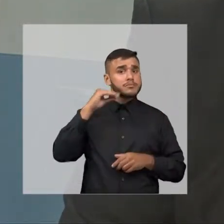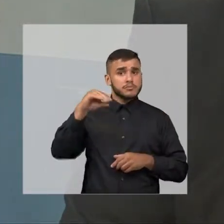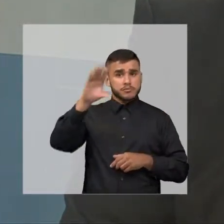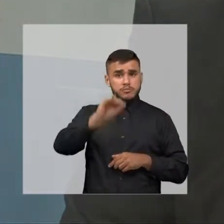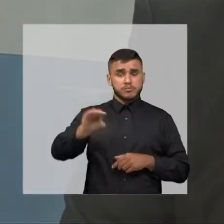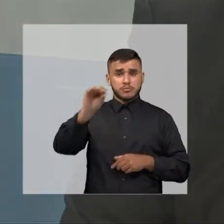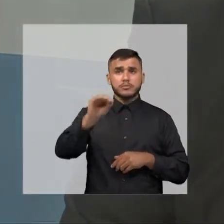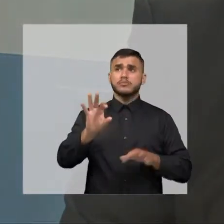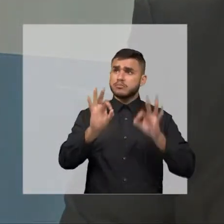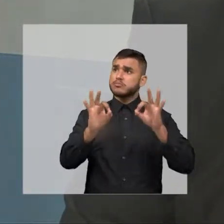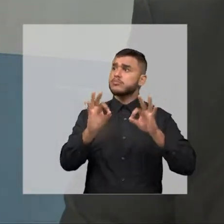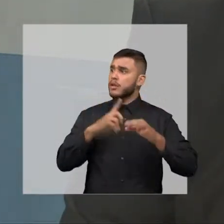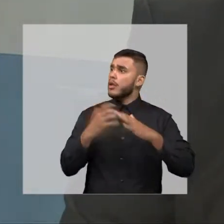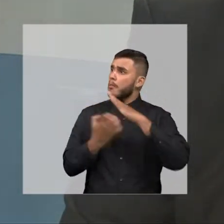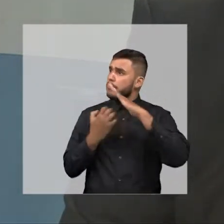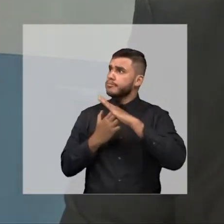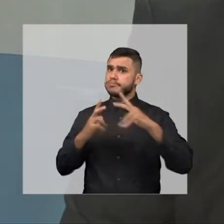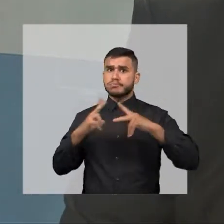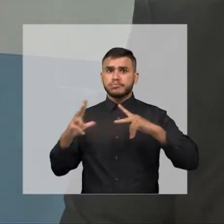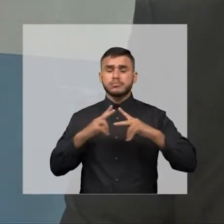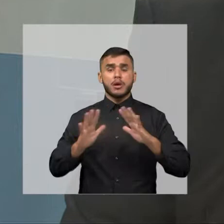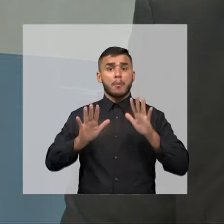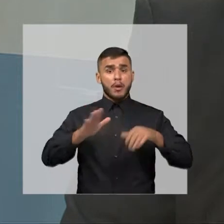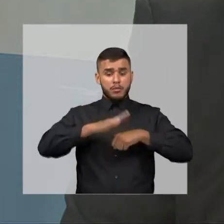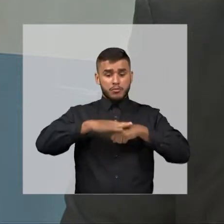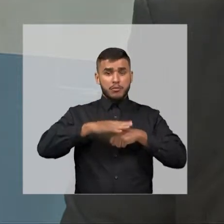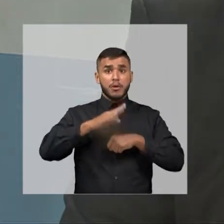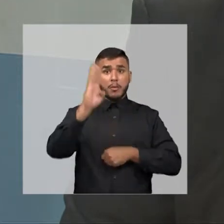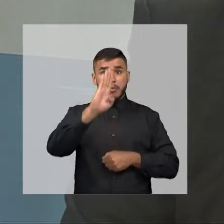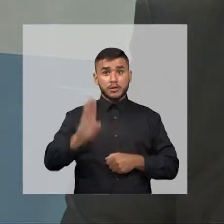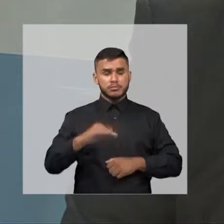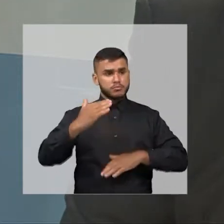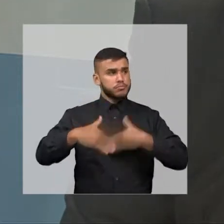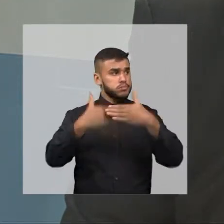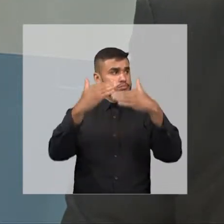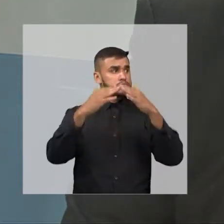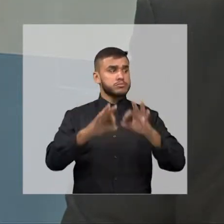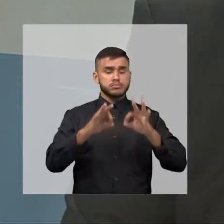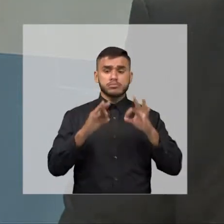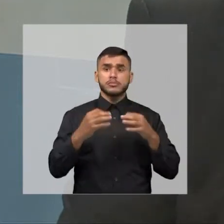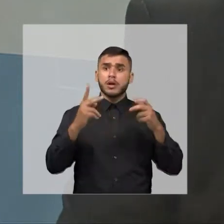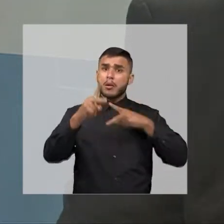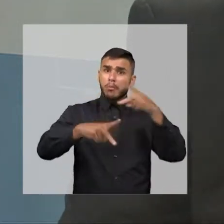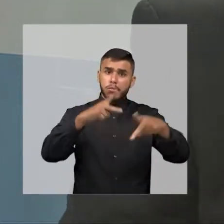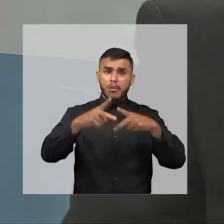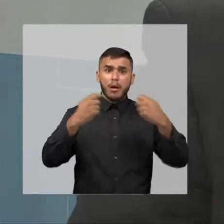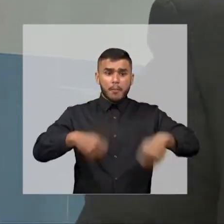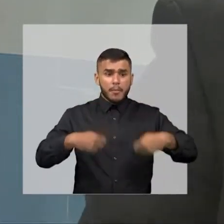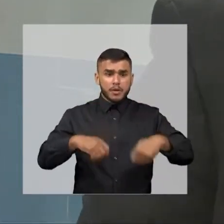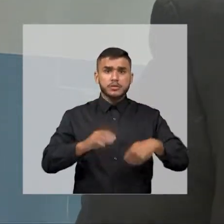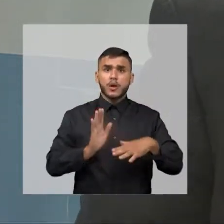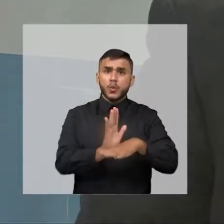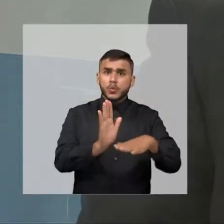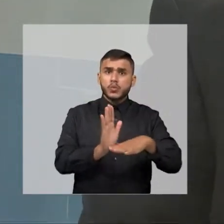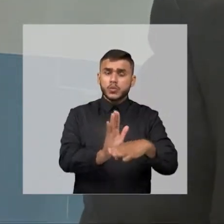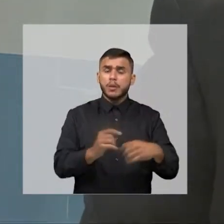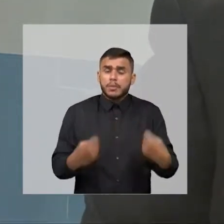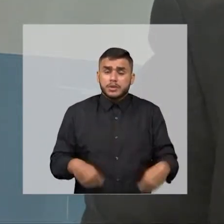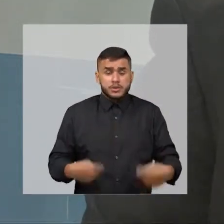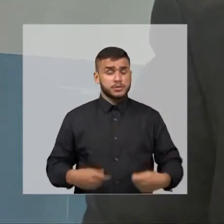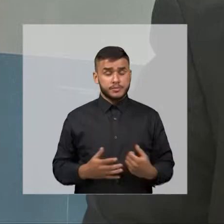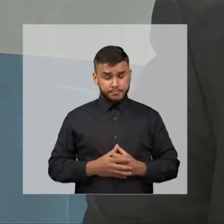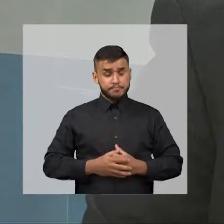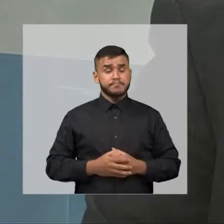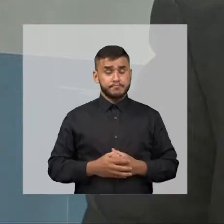existe a economia de mercado, mas a gente tem que fomentar o desenvolvimento, porque somos um país pobre. Sim. E as pessoas precisam desse fomento. Essa ajuda, né?